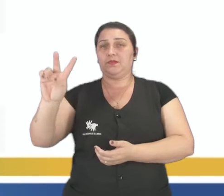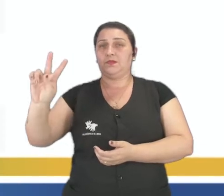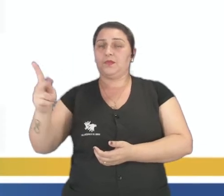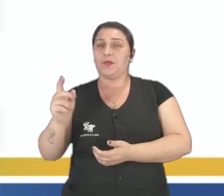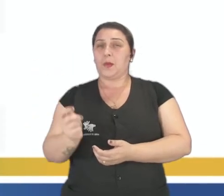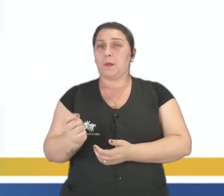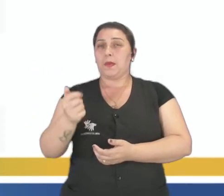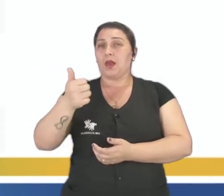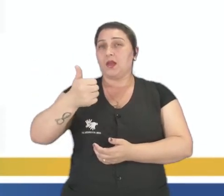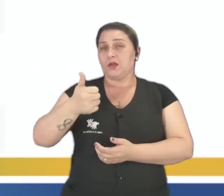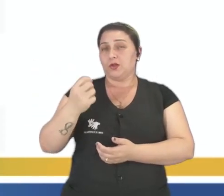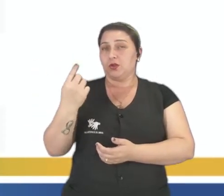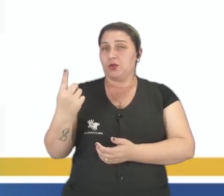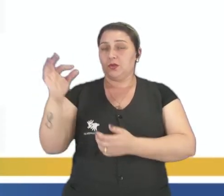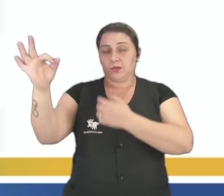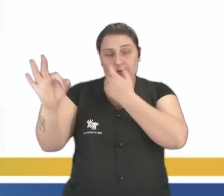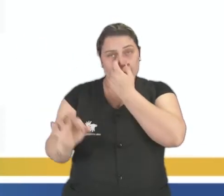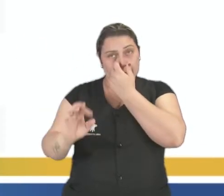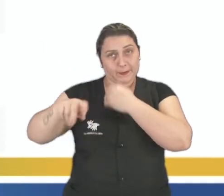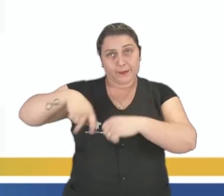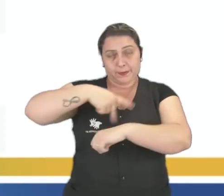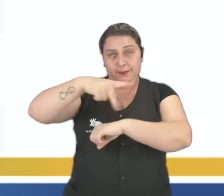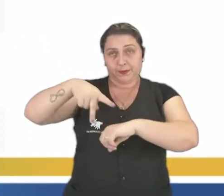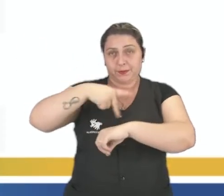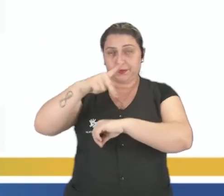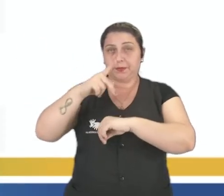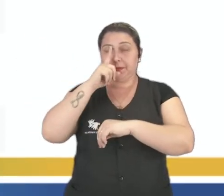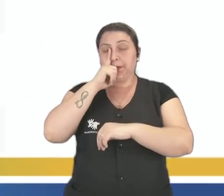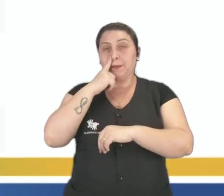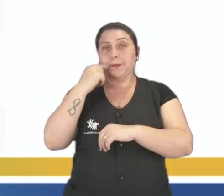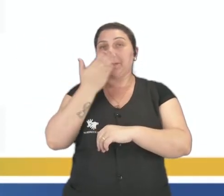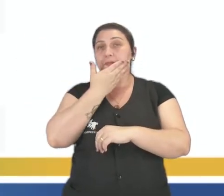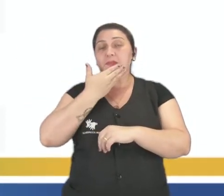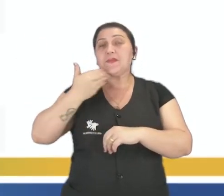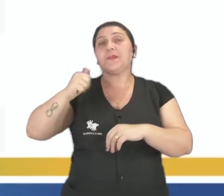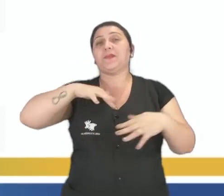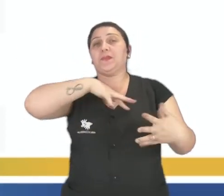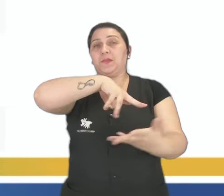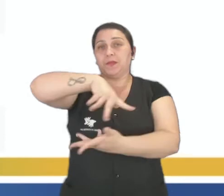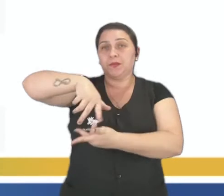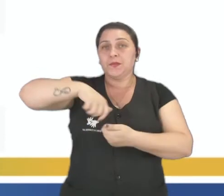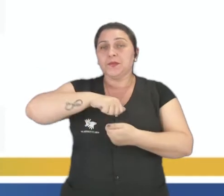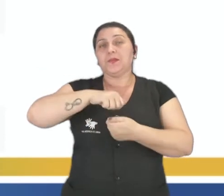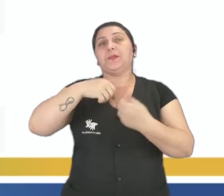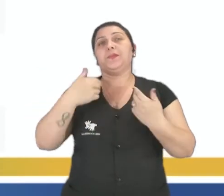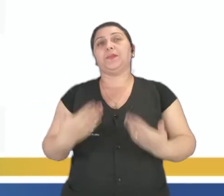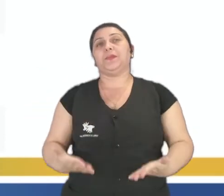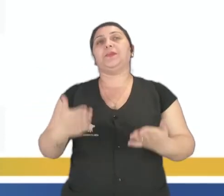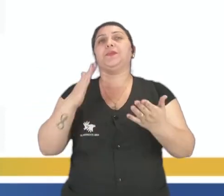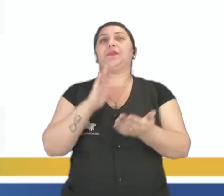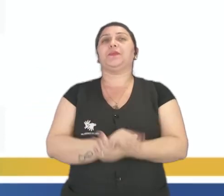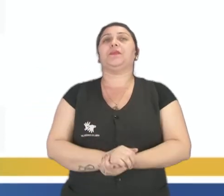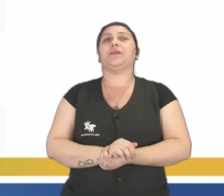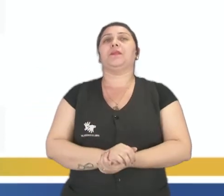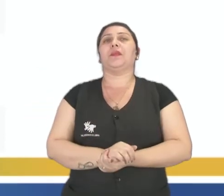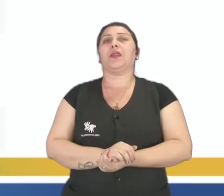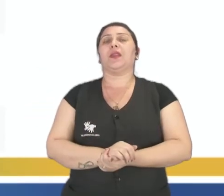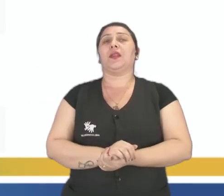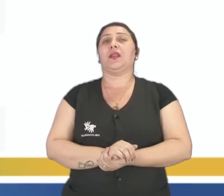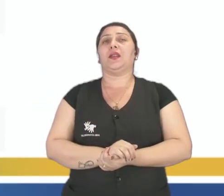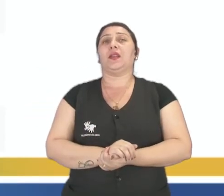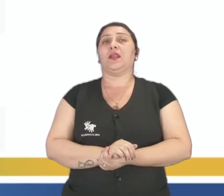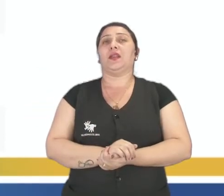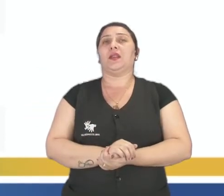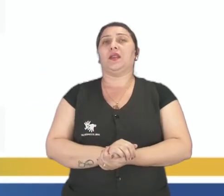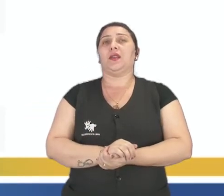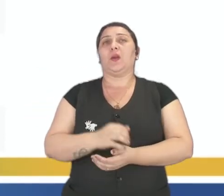1, significa dizer que o país está entre os melhores do mundo. Então a expectativa de vida da